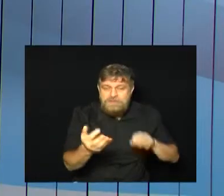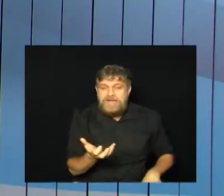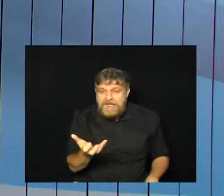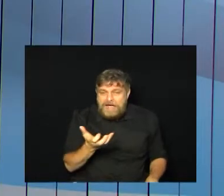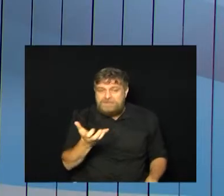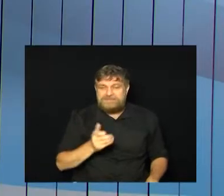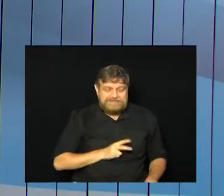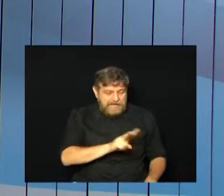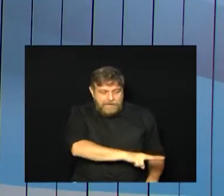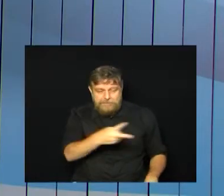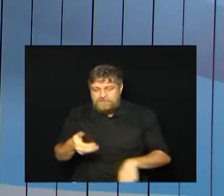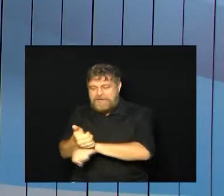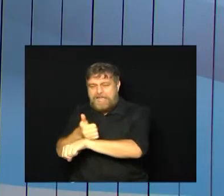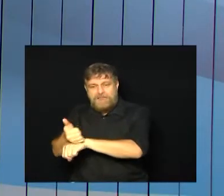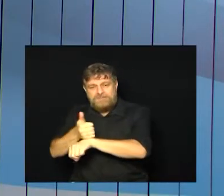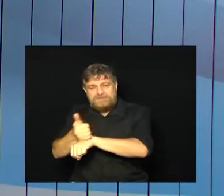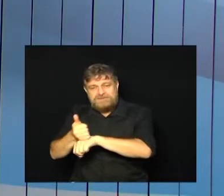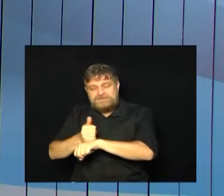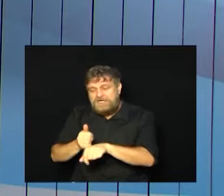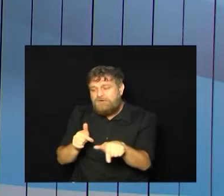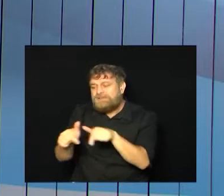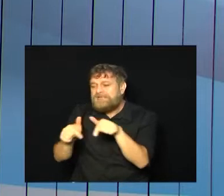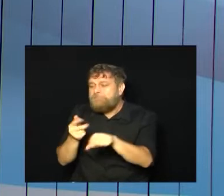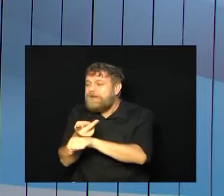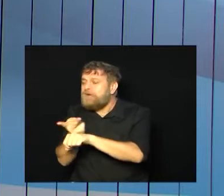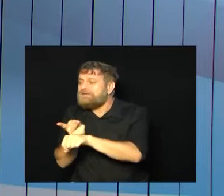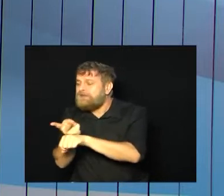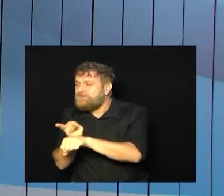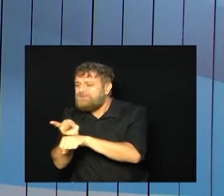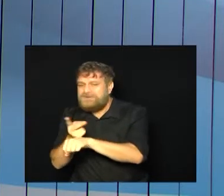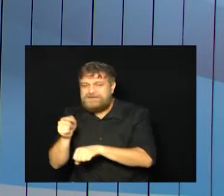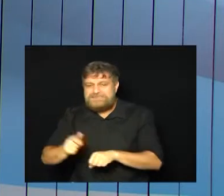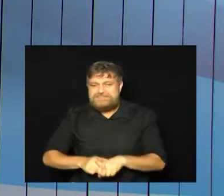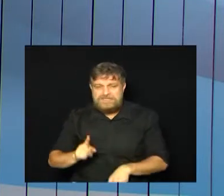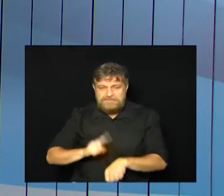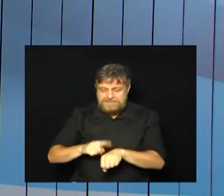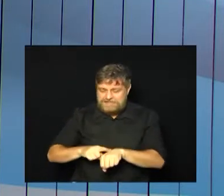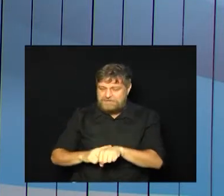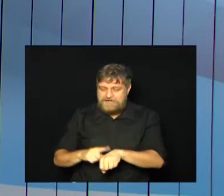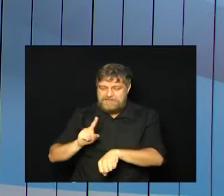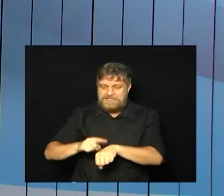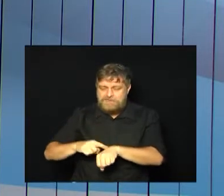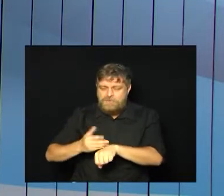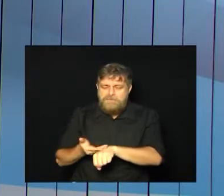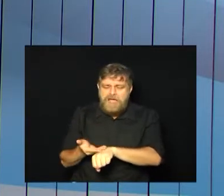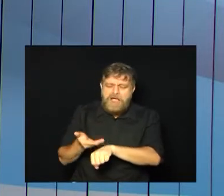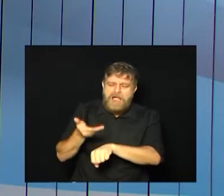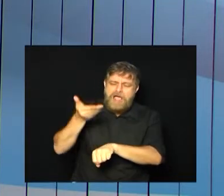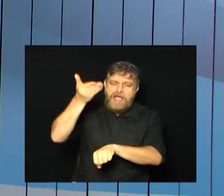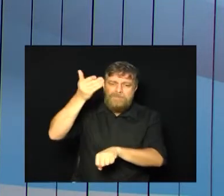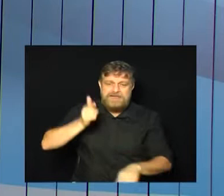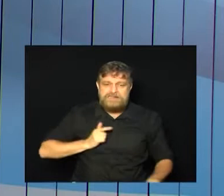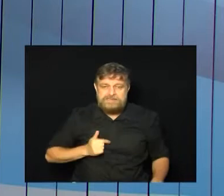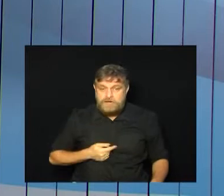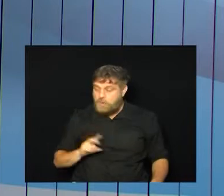mudar de emprego ou para a pessoa que está procurando emprego, sempre é uma coisa um pouquinho mais distante, a gente pode colocar isso a médio ou longo